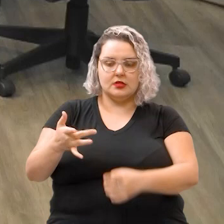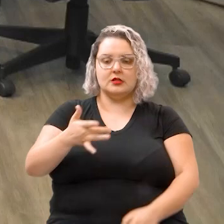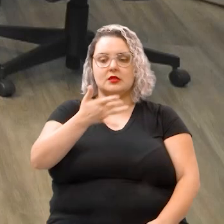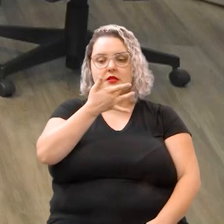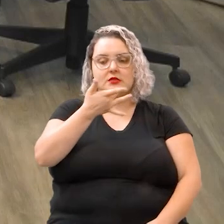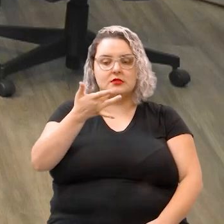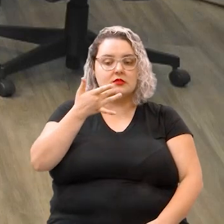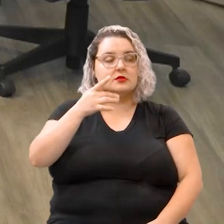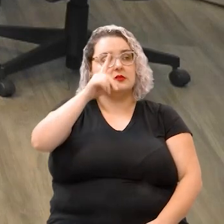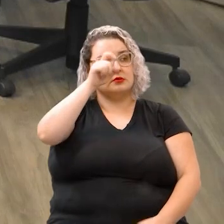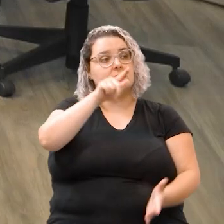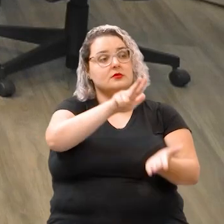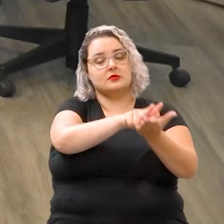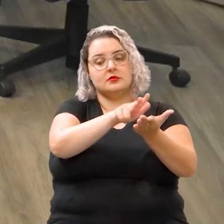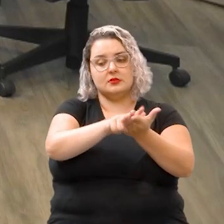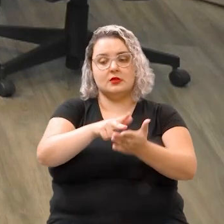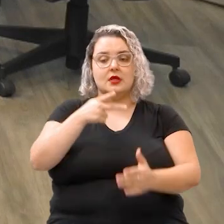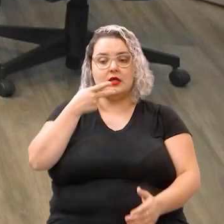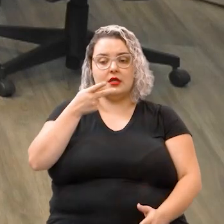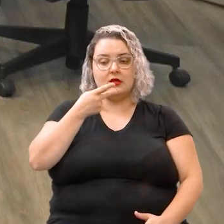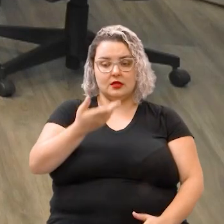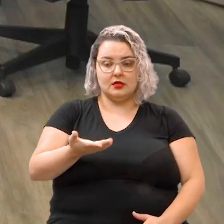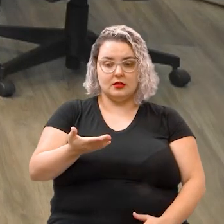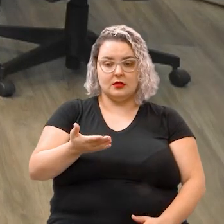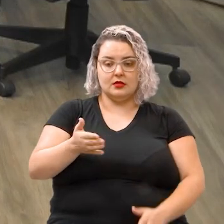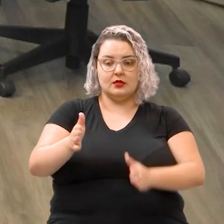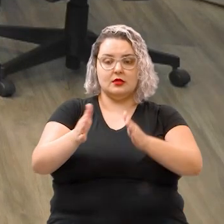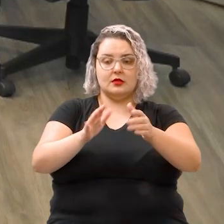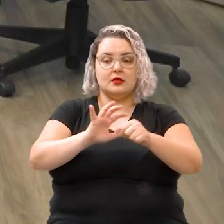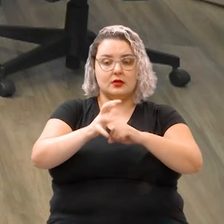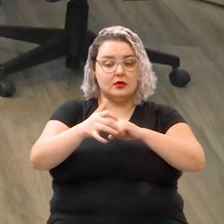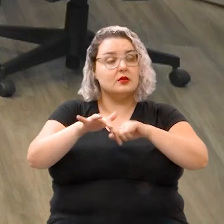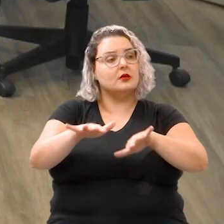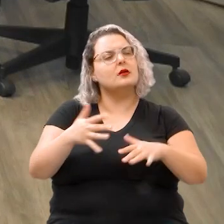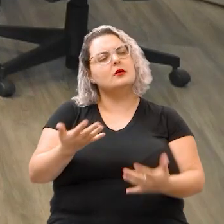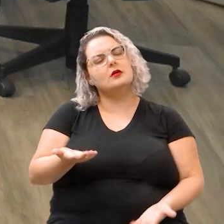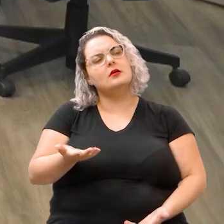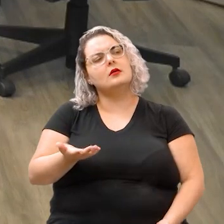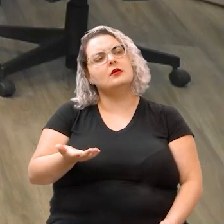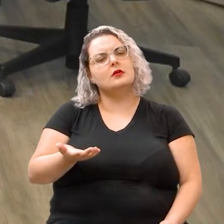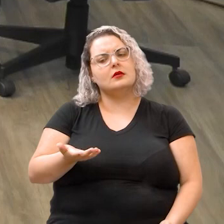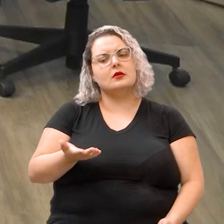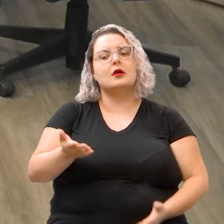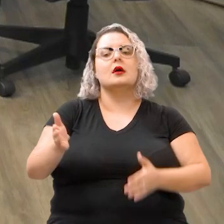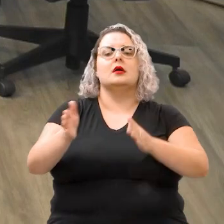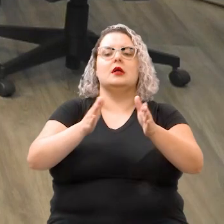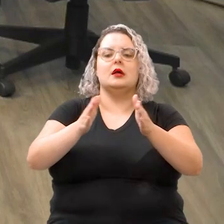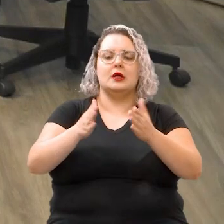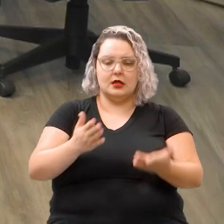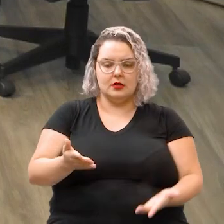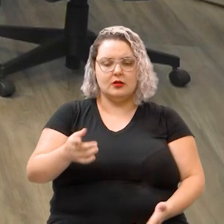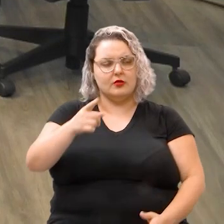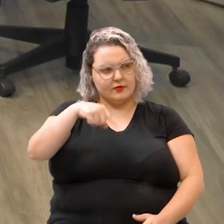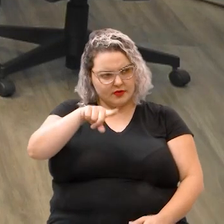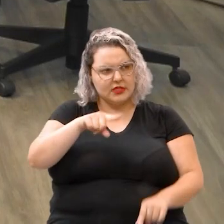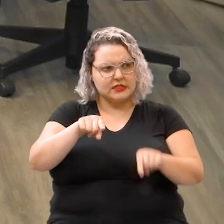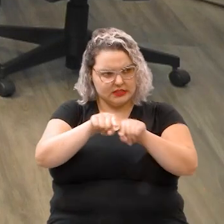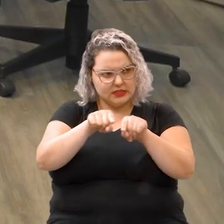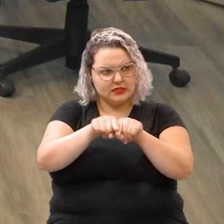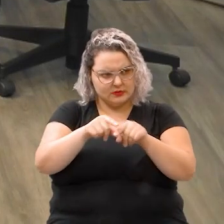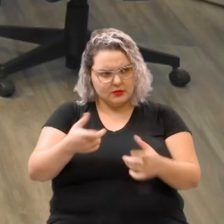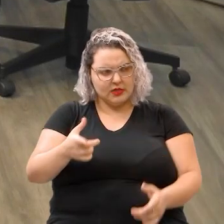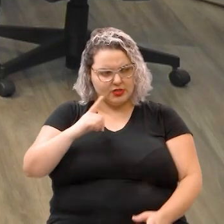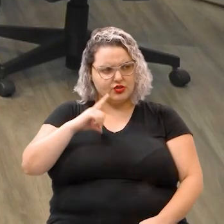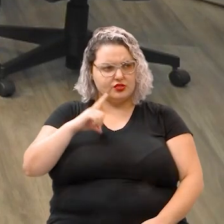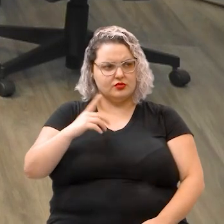pessoas hospitalizadas, e eu mencionei aquele período da Covid-19. Naquele momento, vocês também